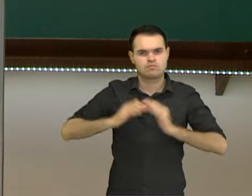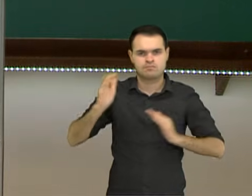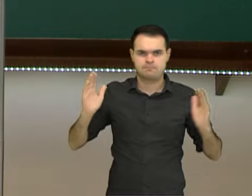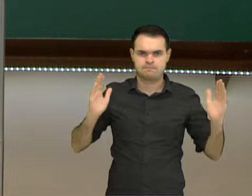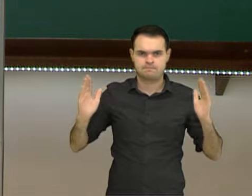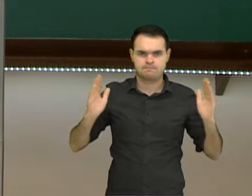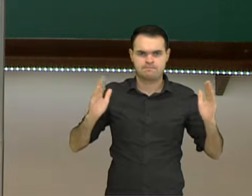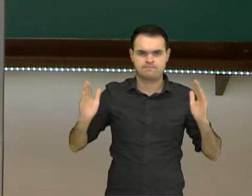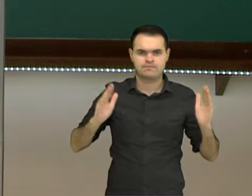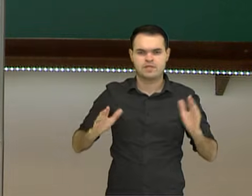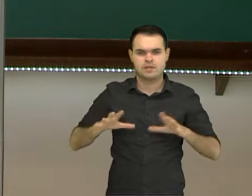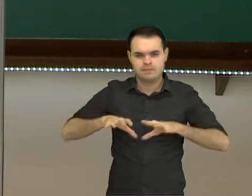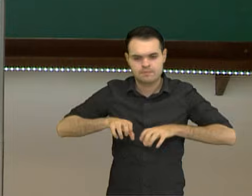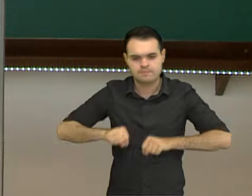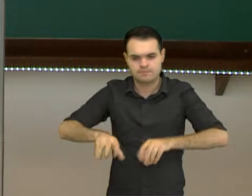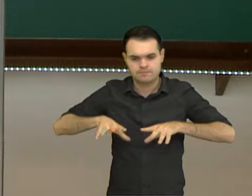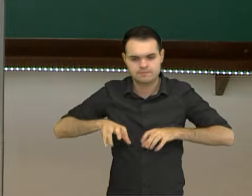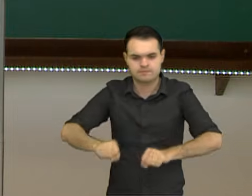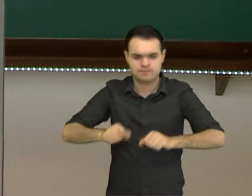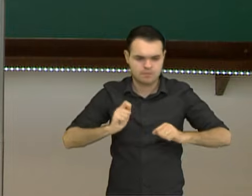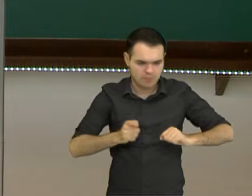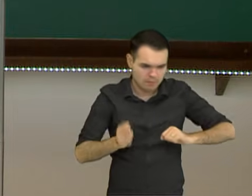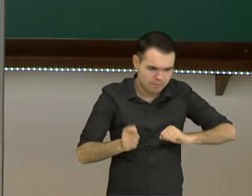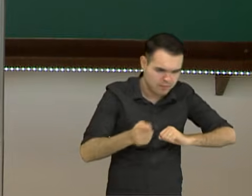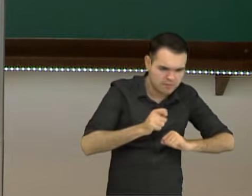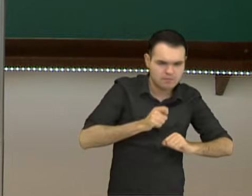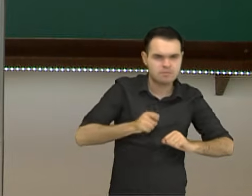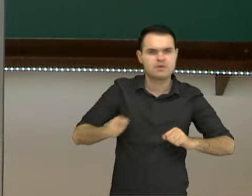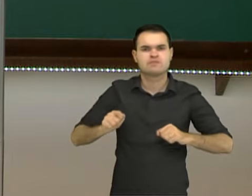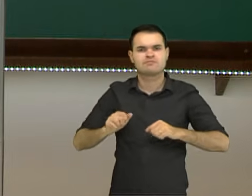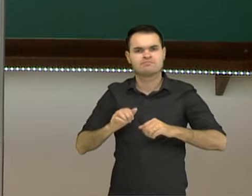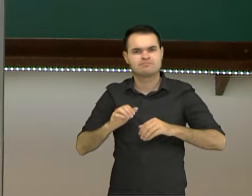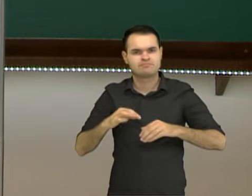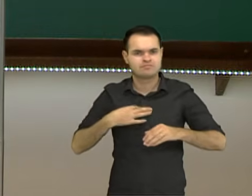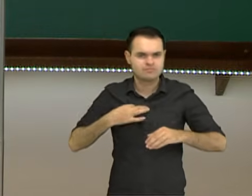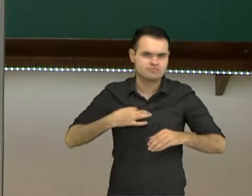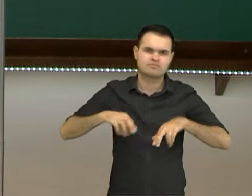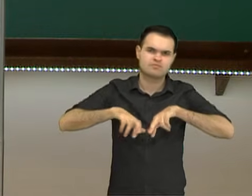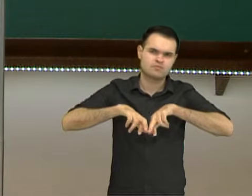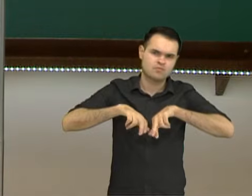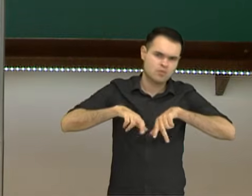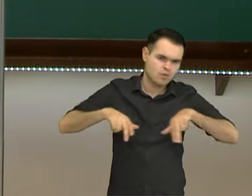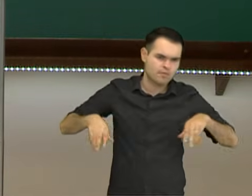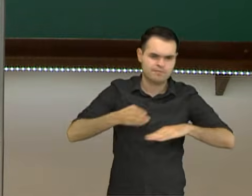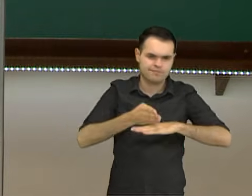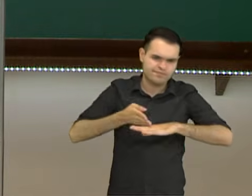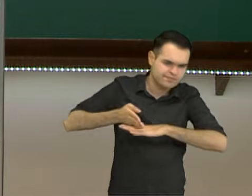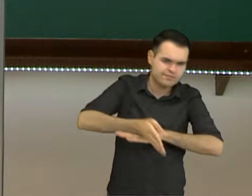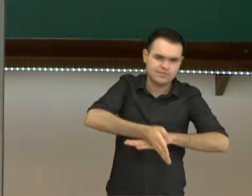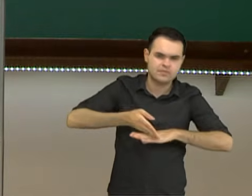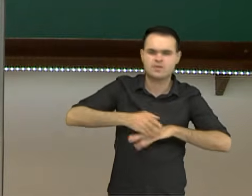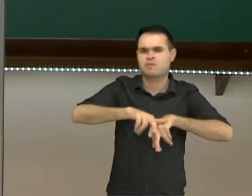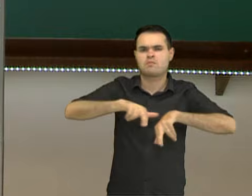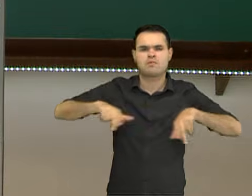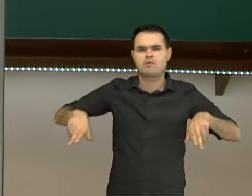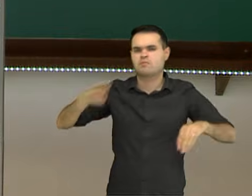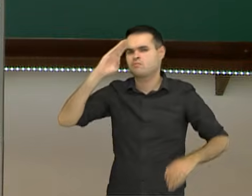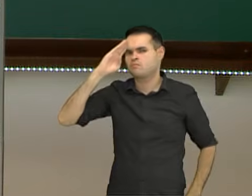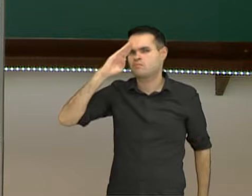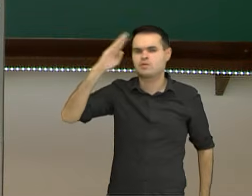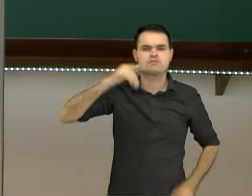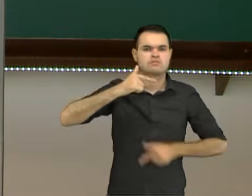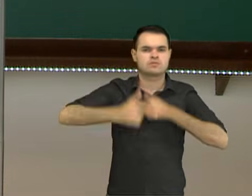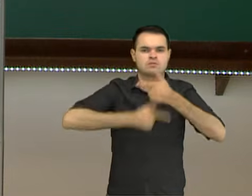né? Padeiros, sapateiros, alfaiates, carpinteiros e tantos outros artesãos que eram as